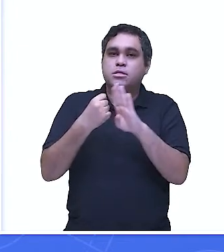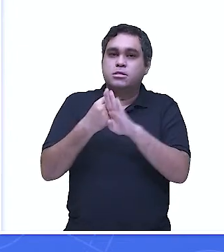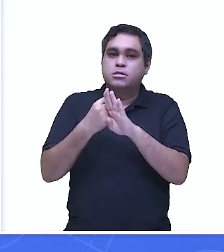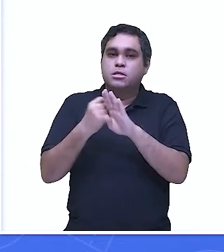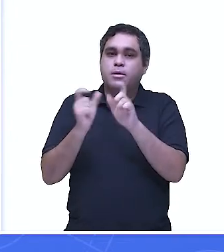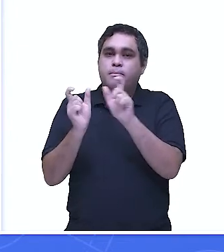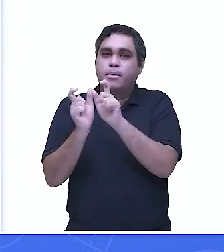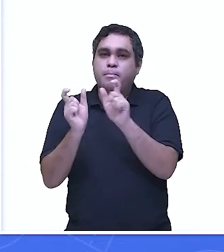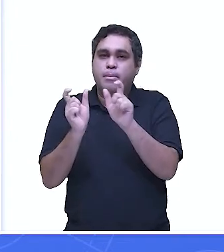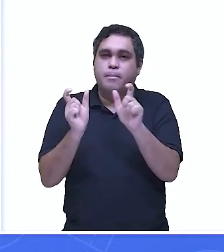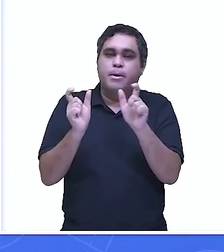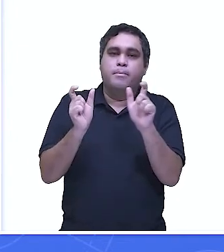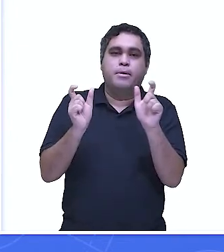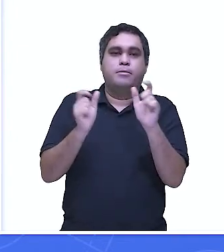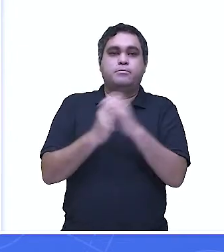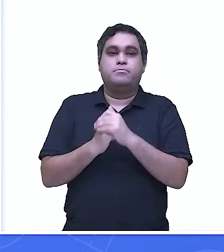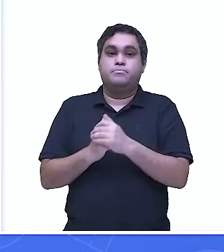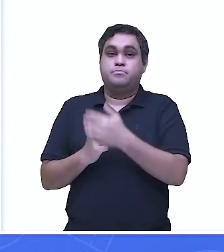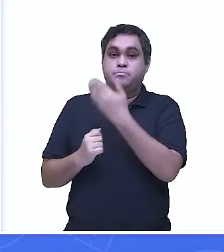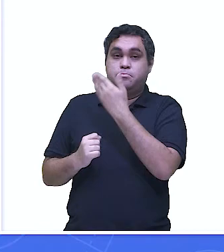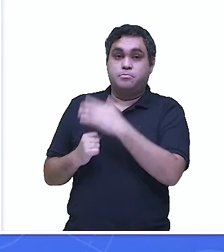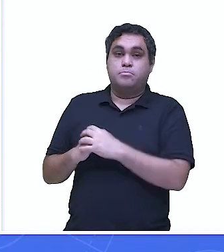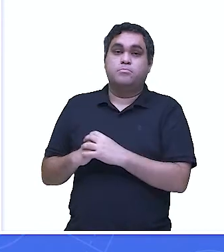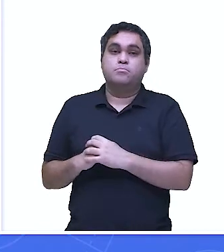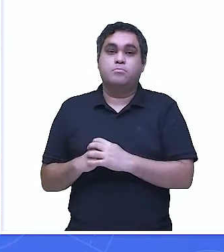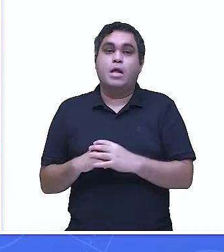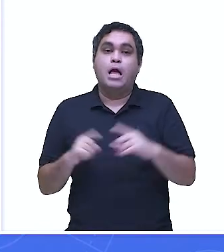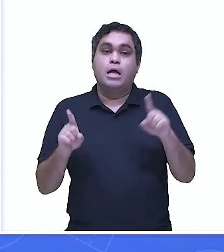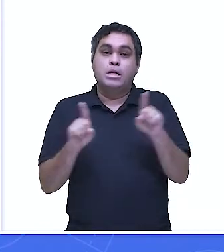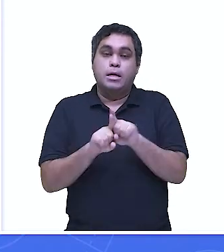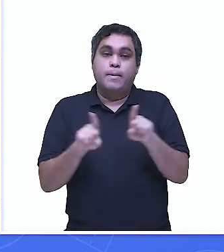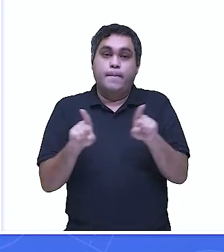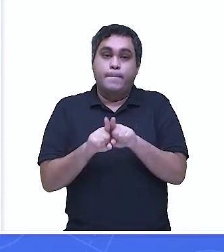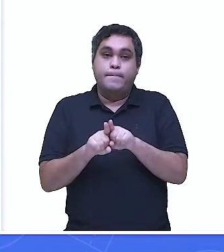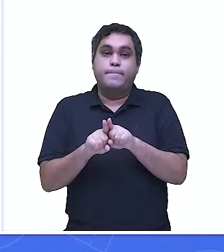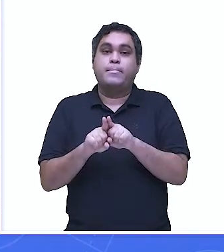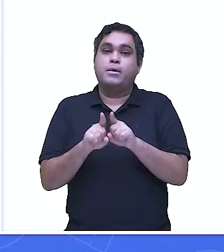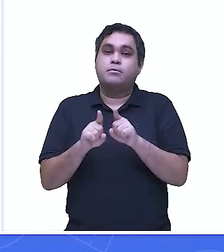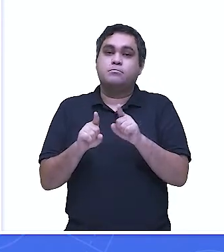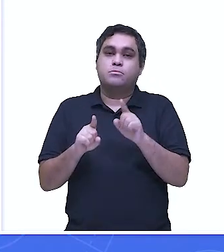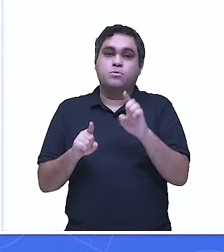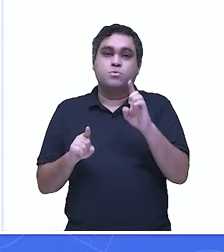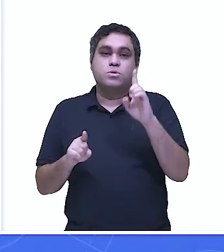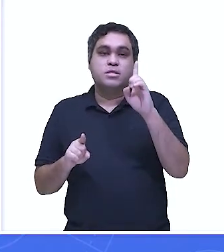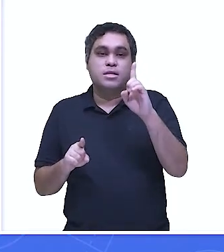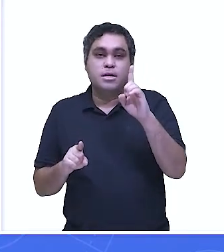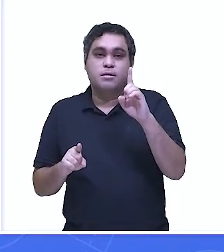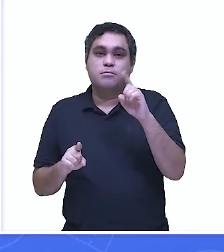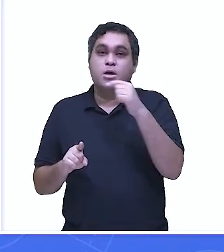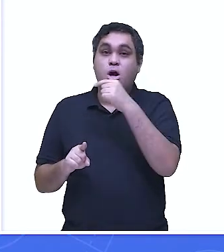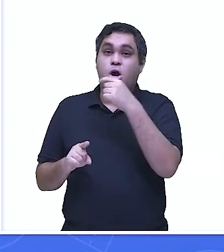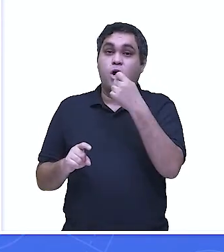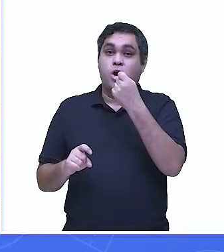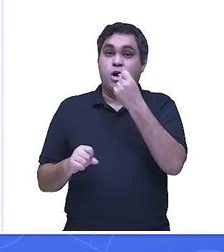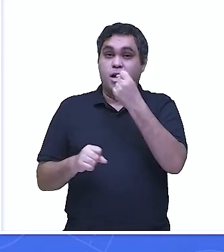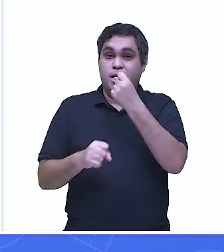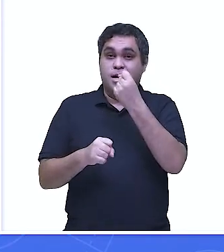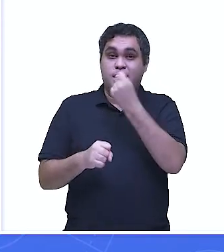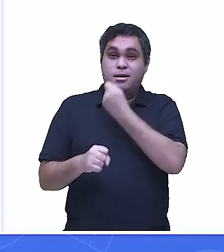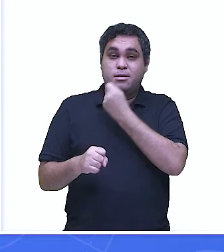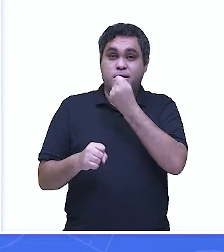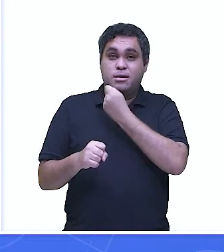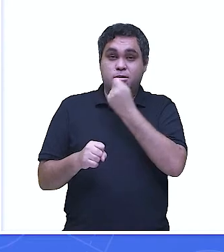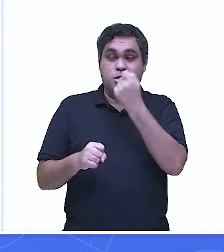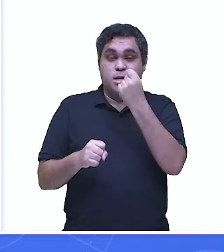nomes aqui. O corredor de animais mamíferos asiáticos foi inaugurado em 1930. Olha uma data aqui, pessoal.